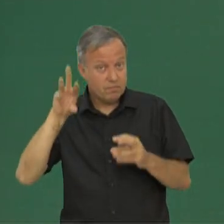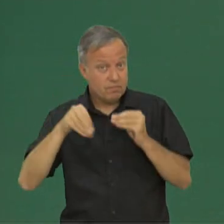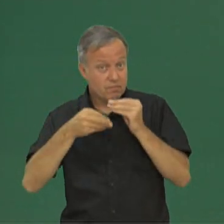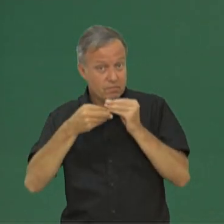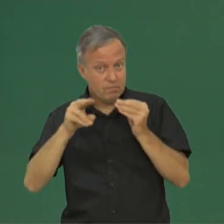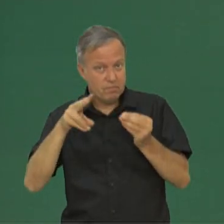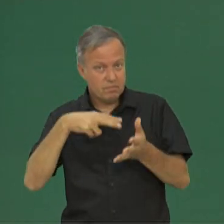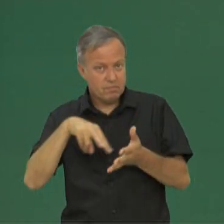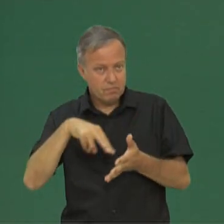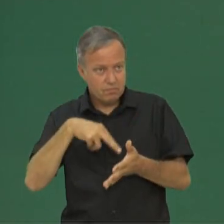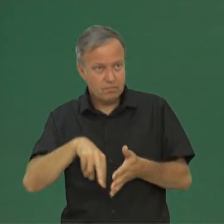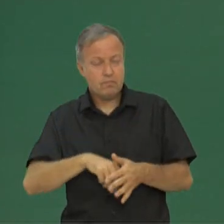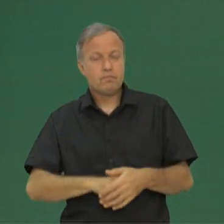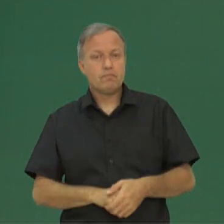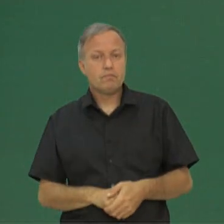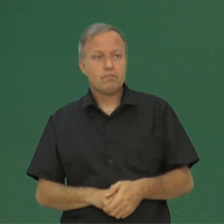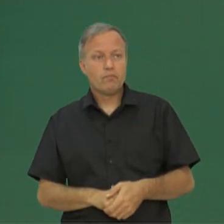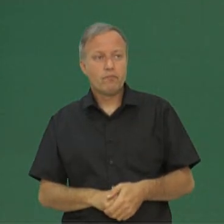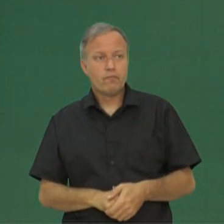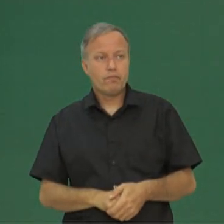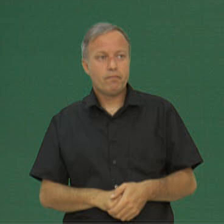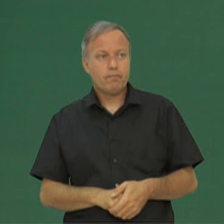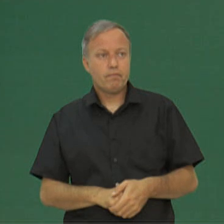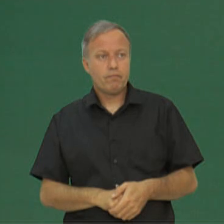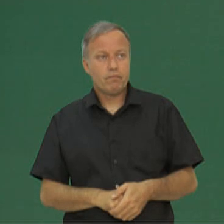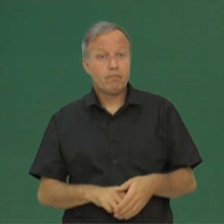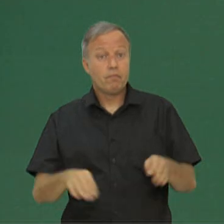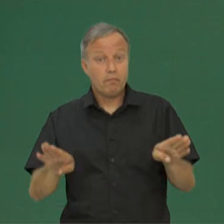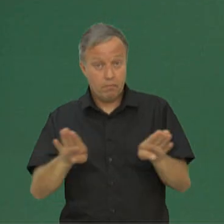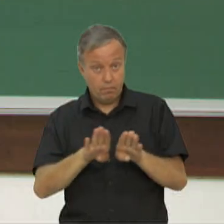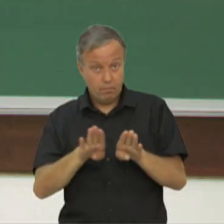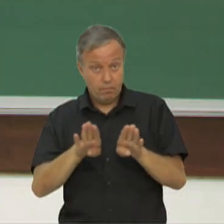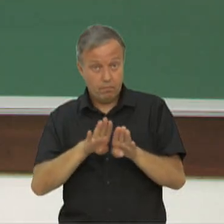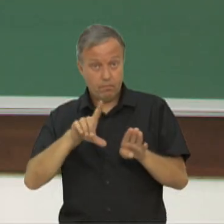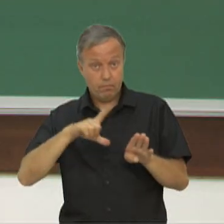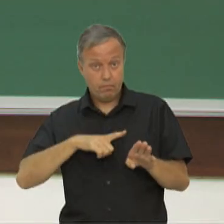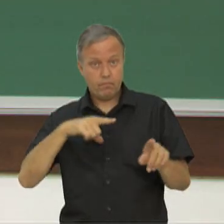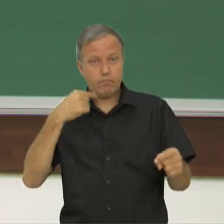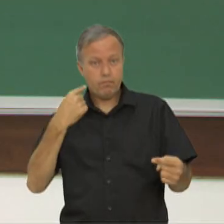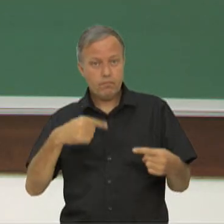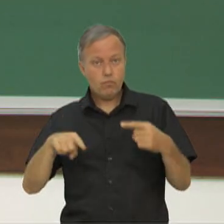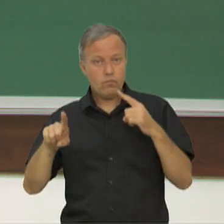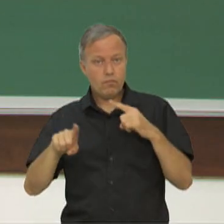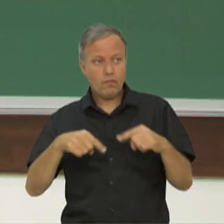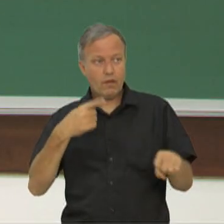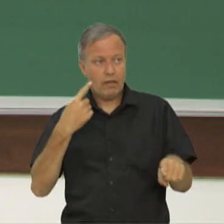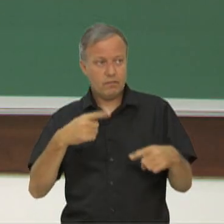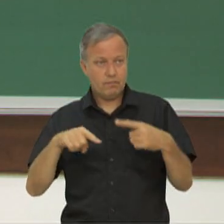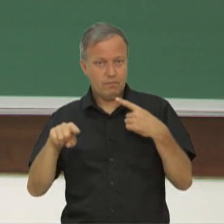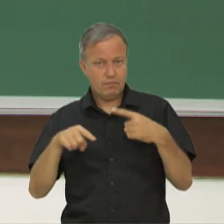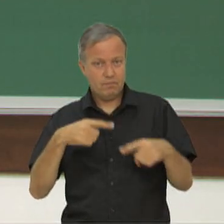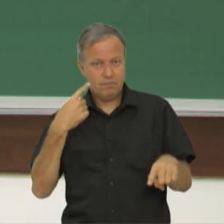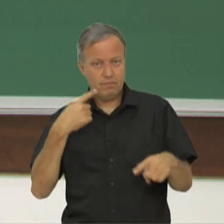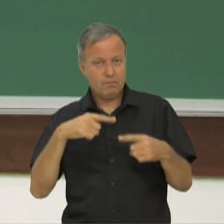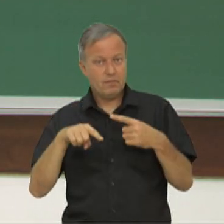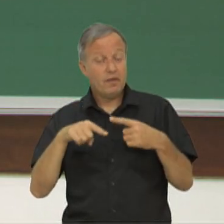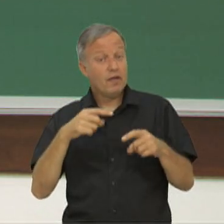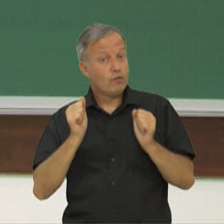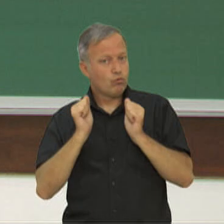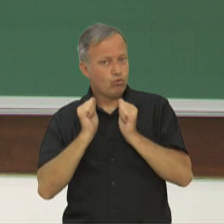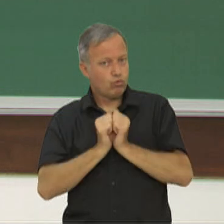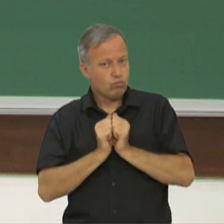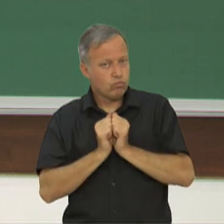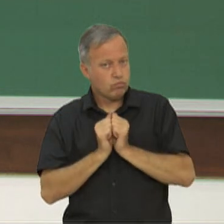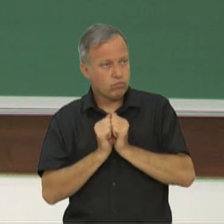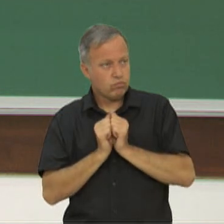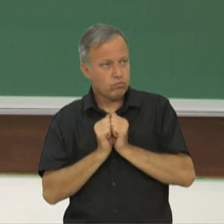temos aí o cenário. E também temos a música. Gente, Música em dança é muito importante,